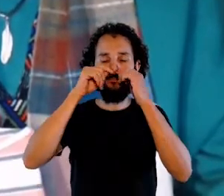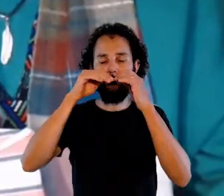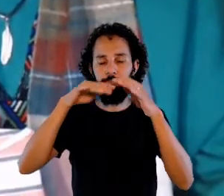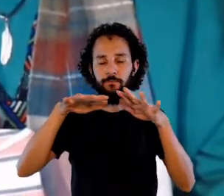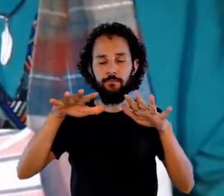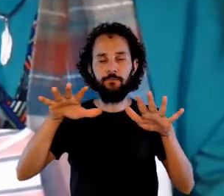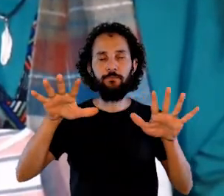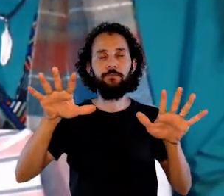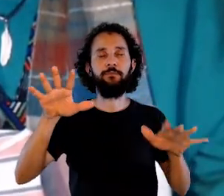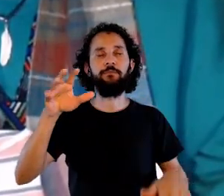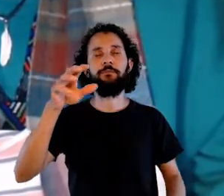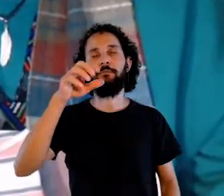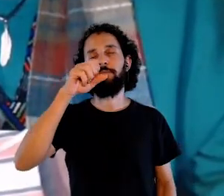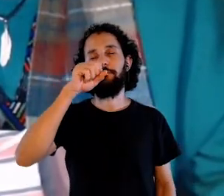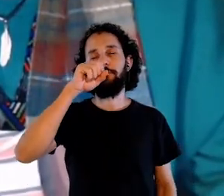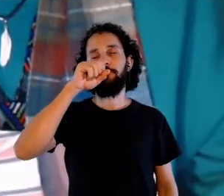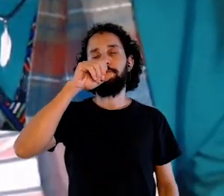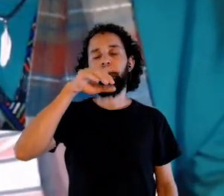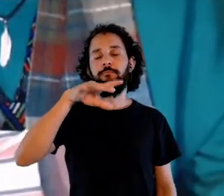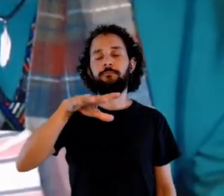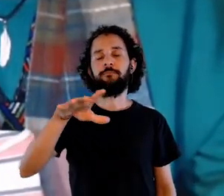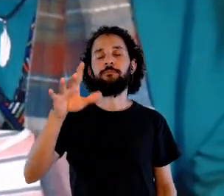Essa delícia.